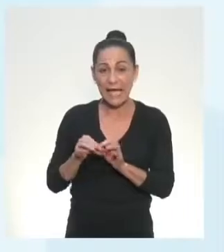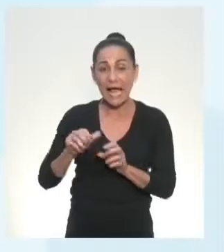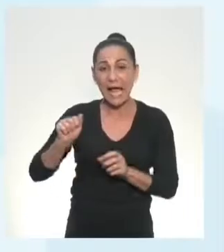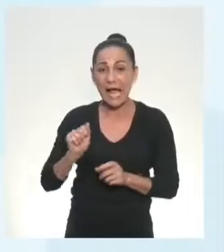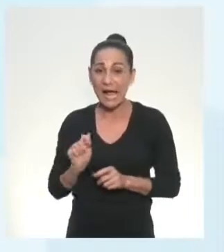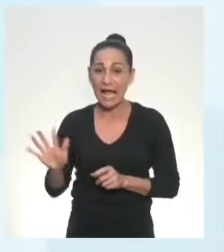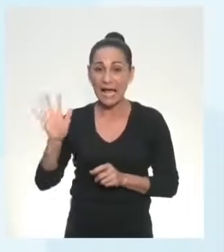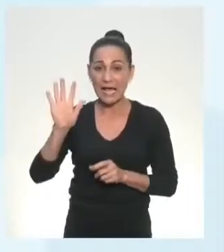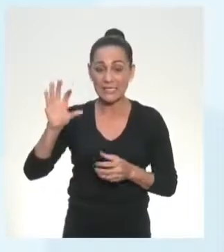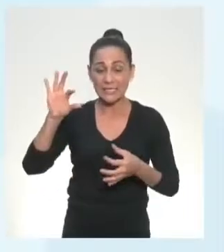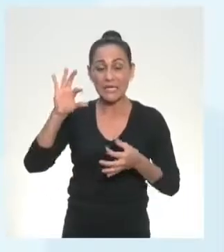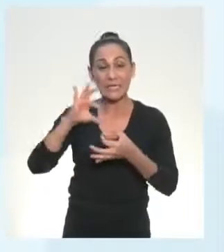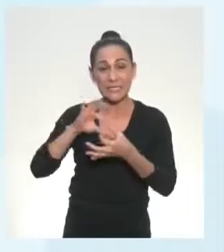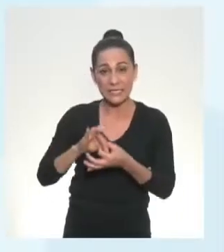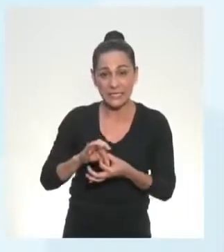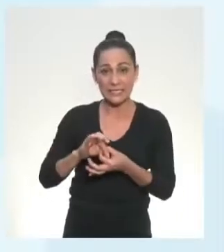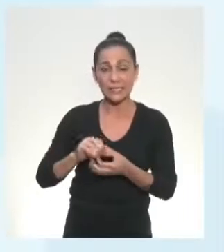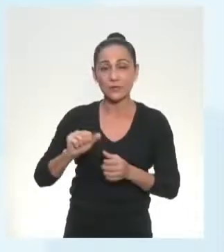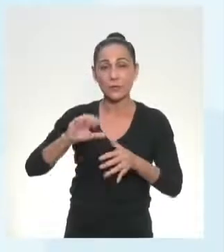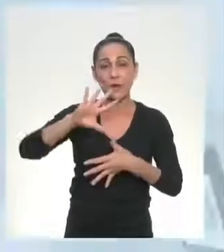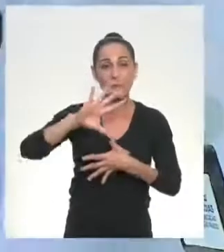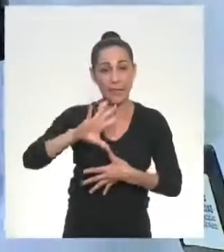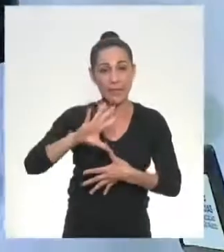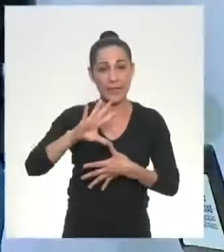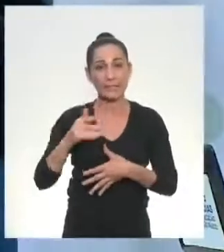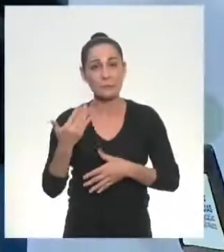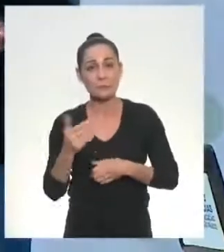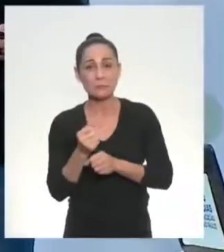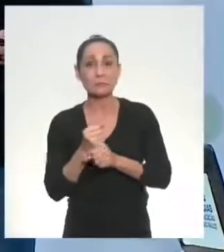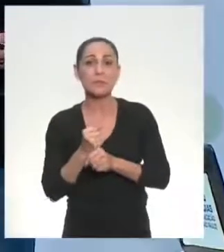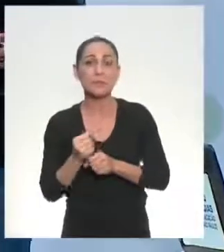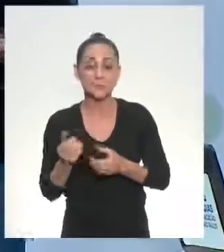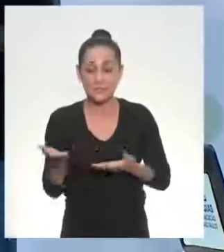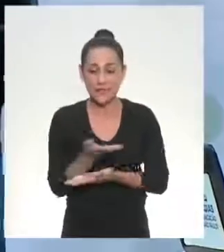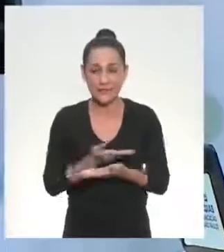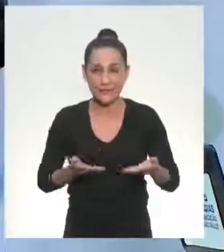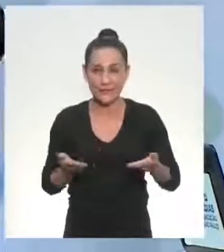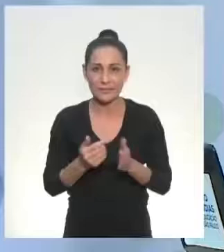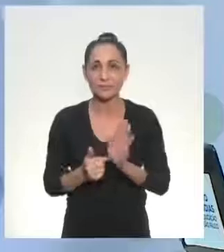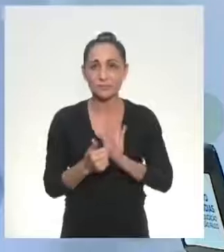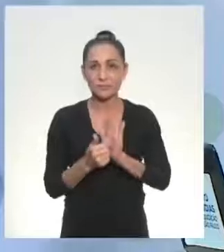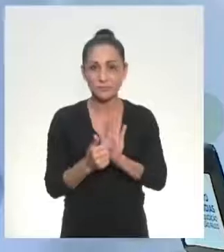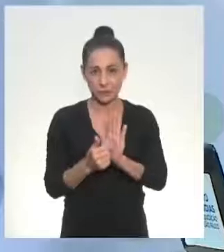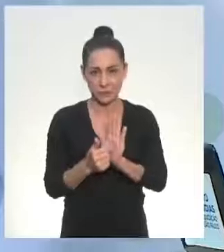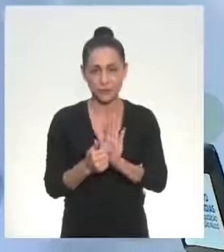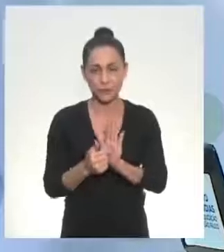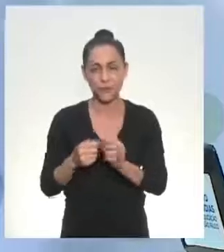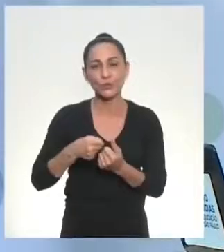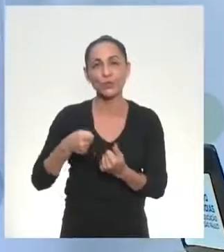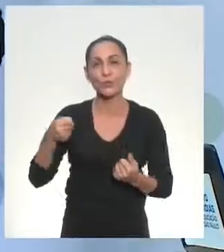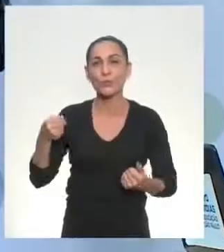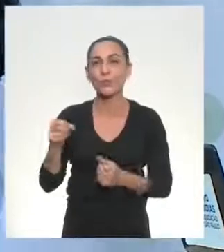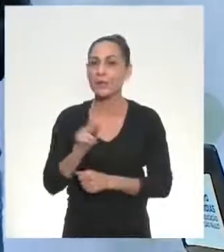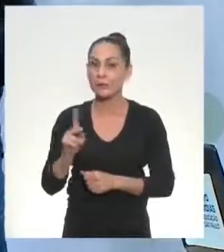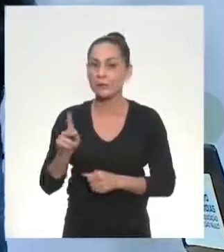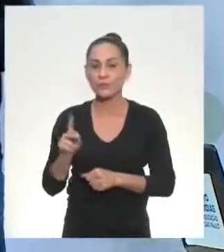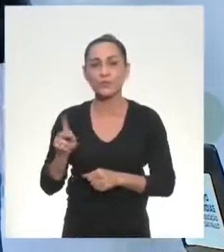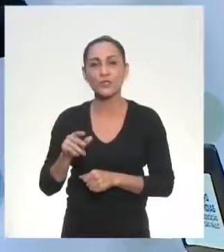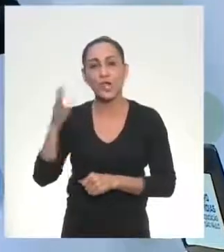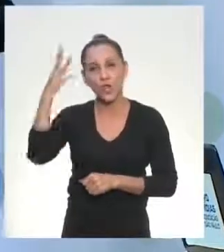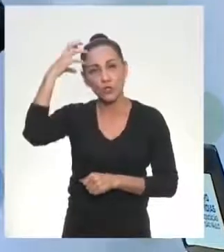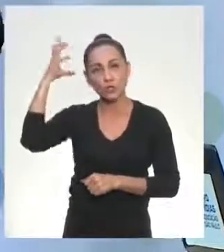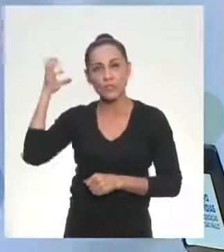tendo aproximadamente aí 12 mil anos, talvez. Então, essa relação que nós estamos vendo no mapa é o que a professora Luiz falou, é a questão